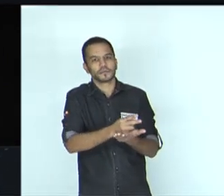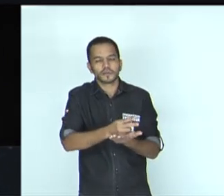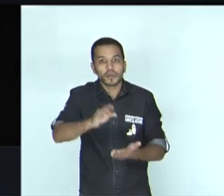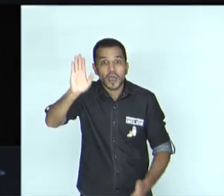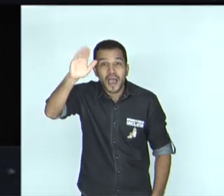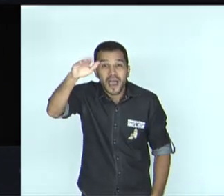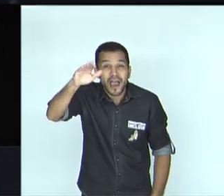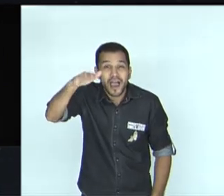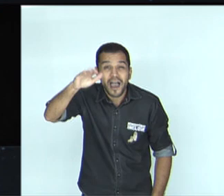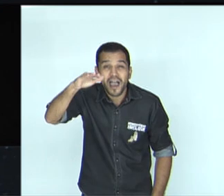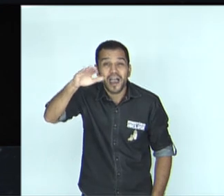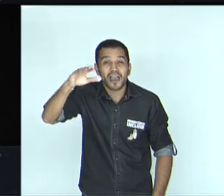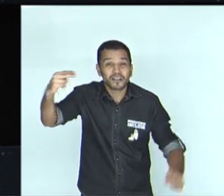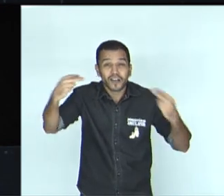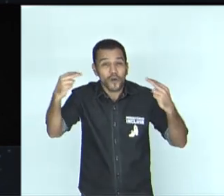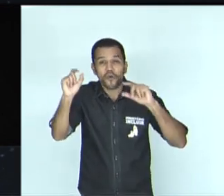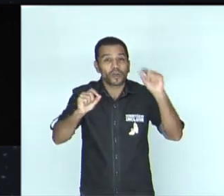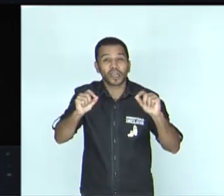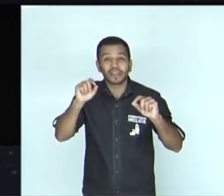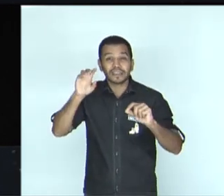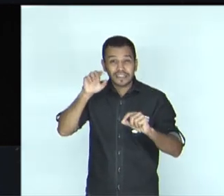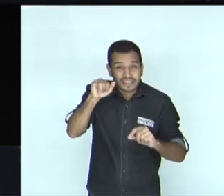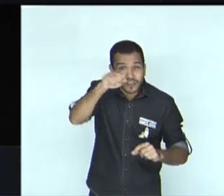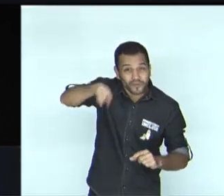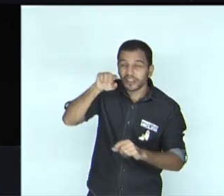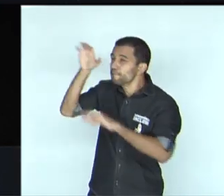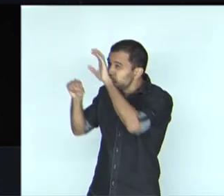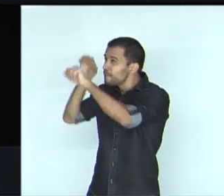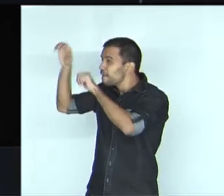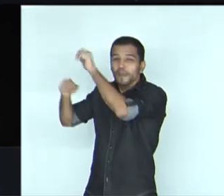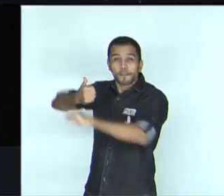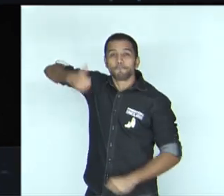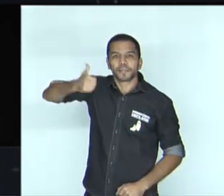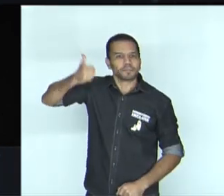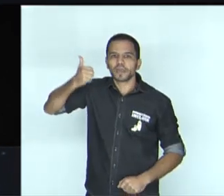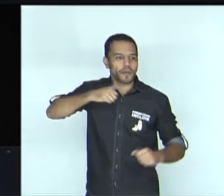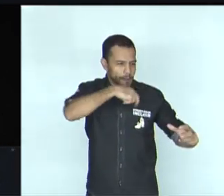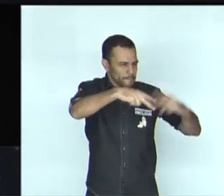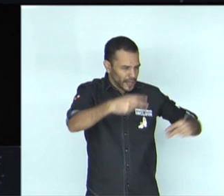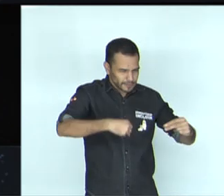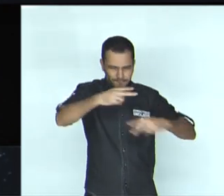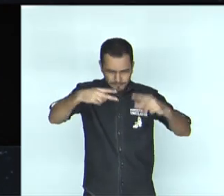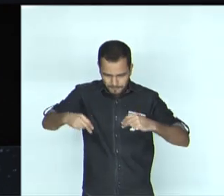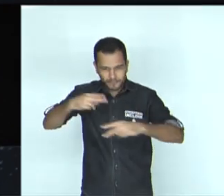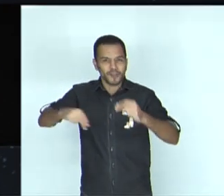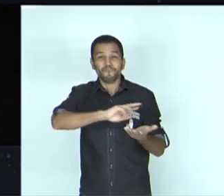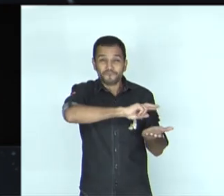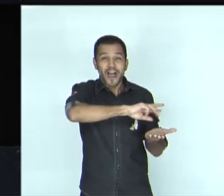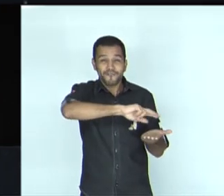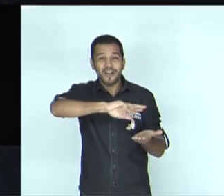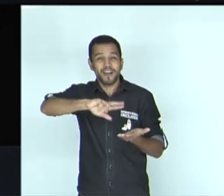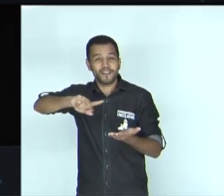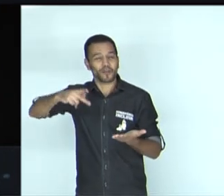Todas as coisas vos serão acrescentadas. Se a gente crê que a busca do reino de